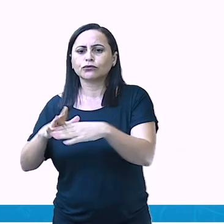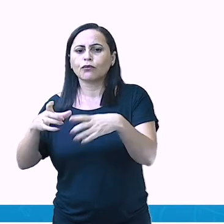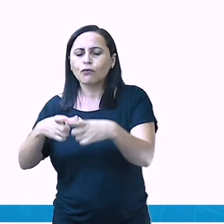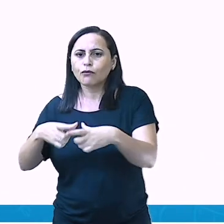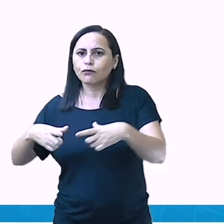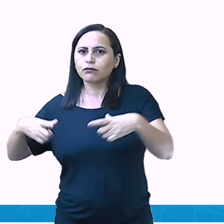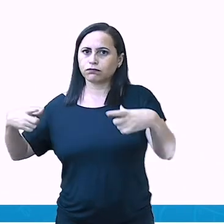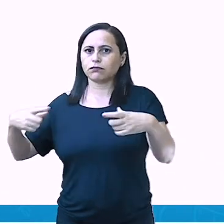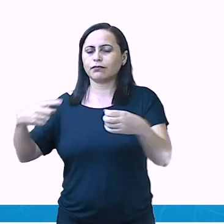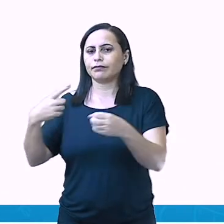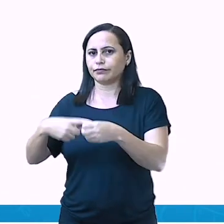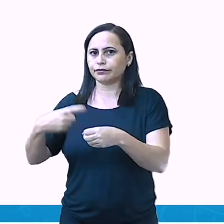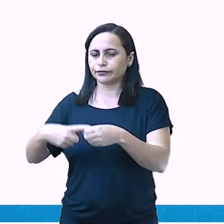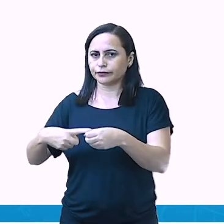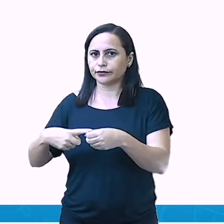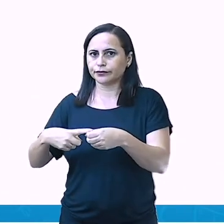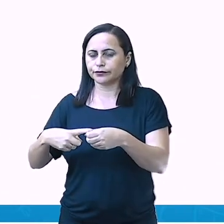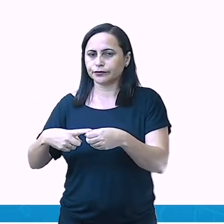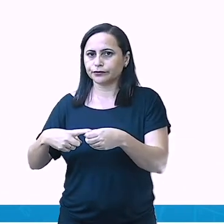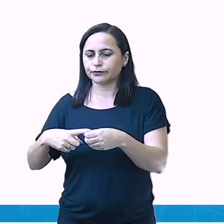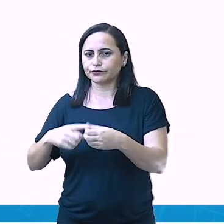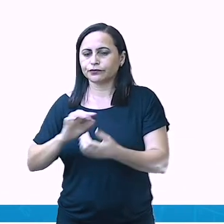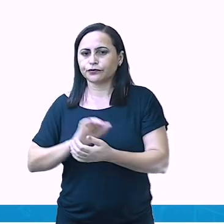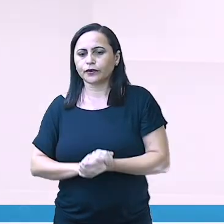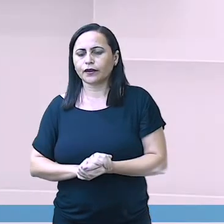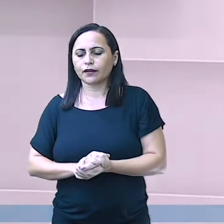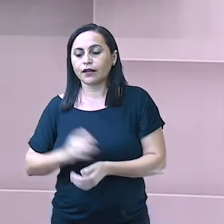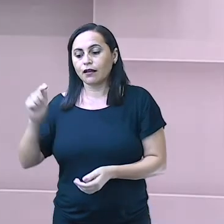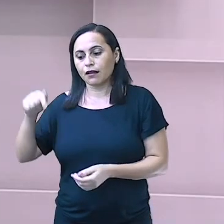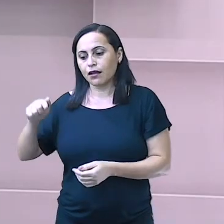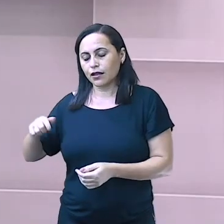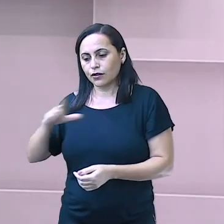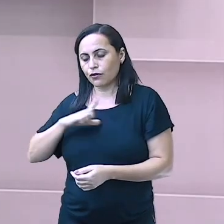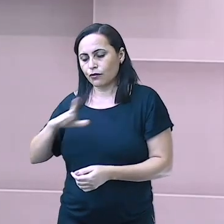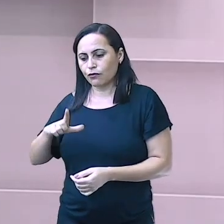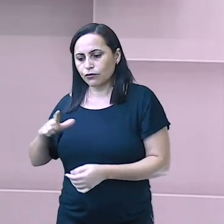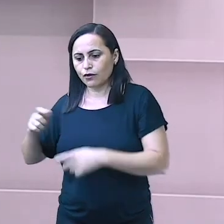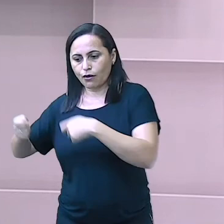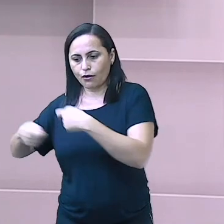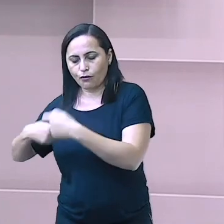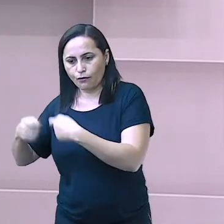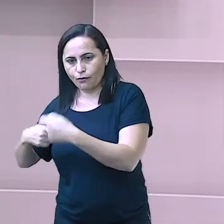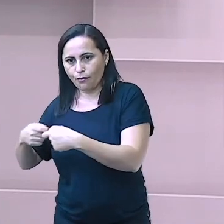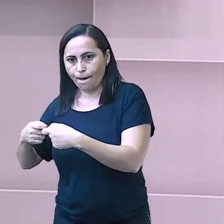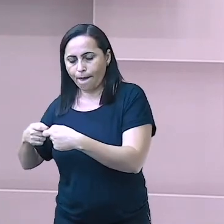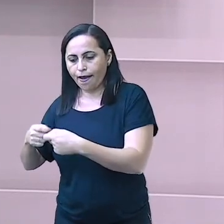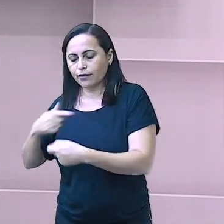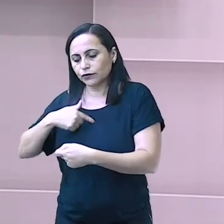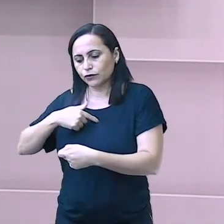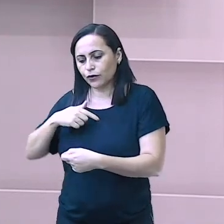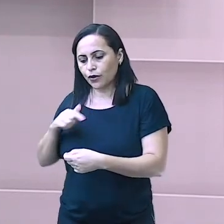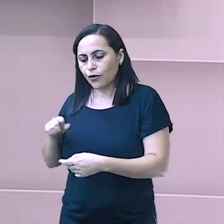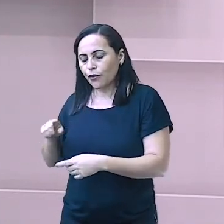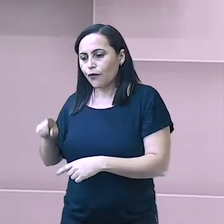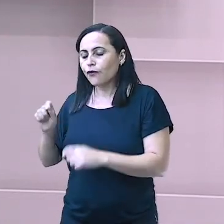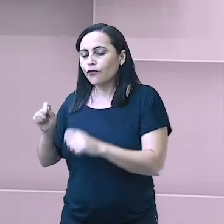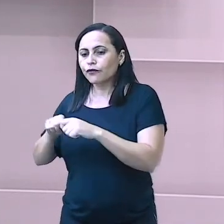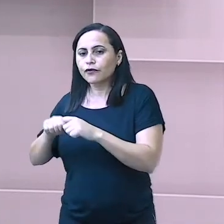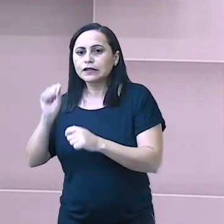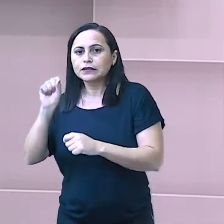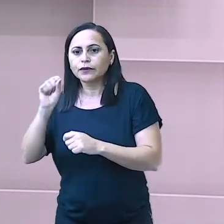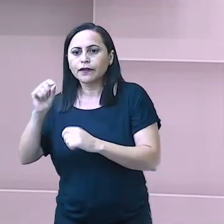eu estabeleço o meu comércio, eu vou crescer aquele lugar, aquele lugar vai evoluir através das minhas